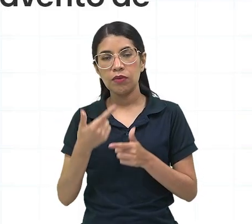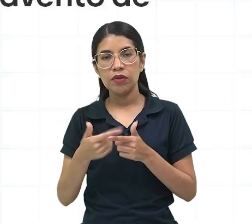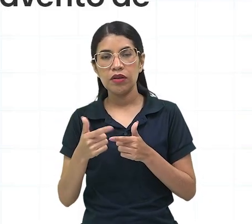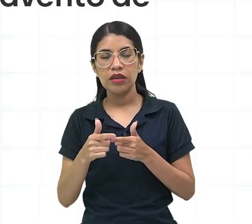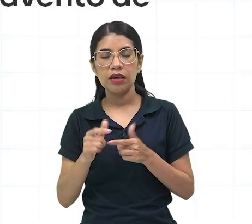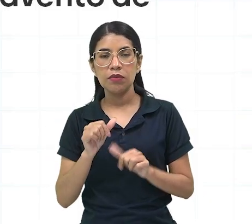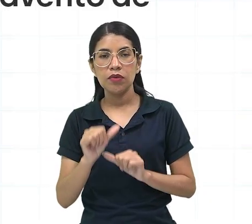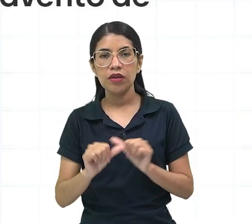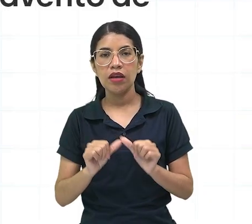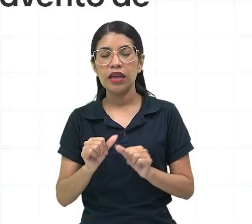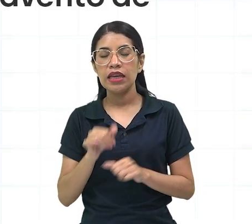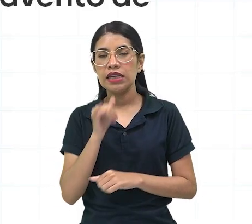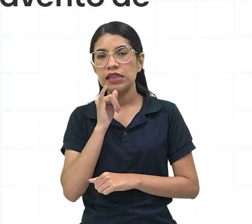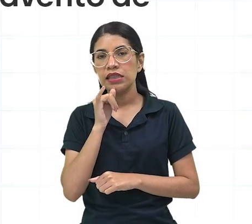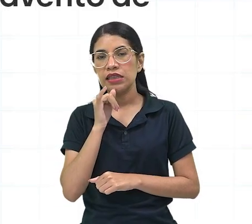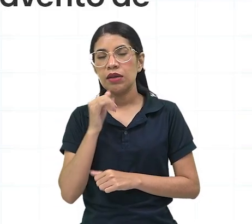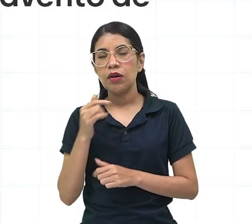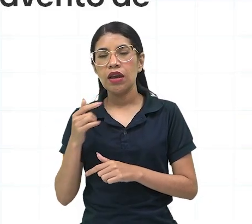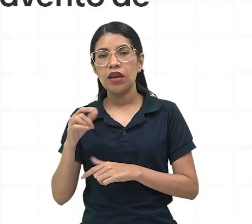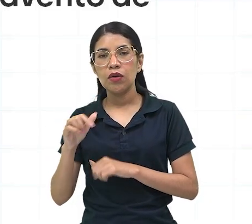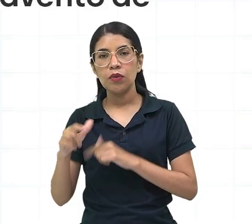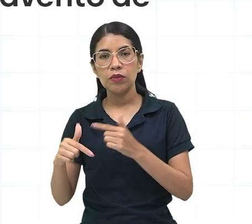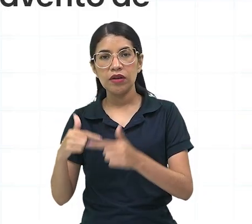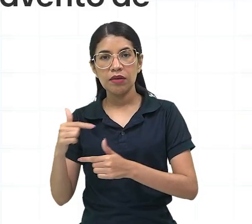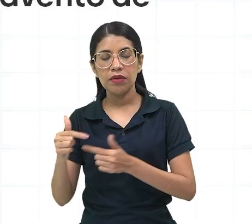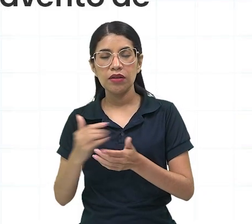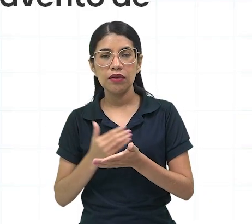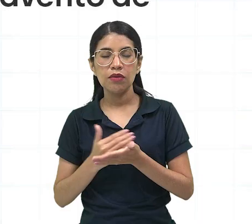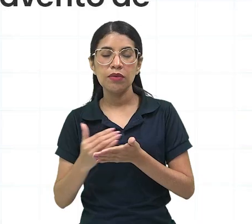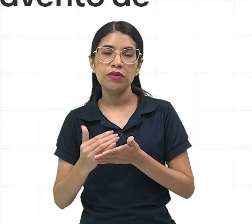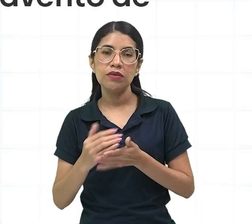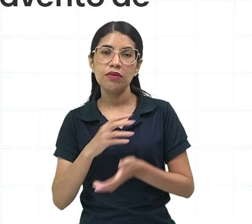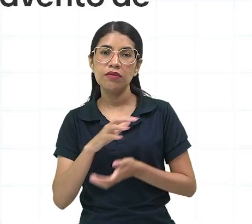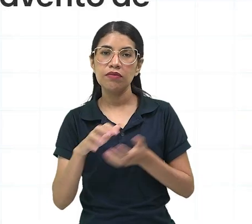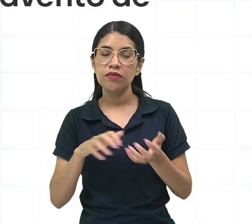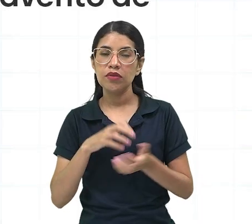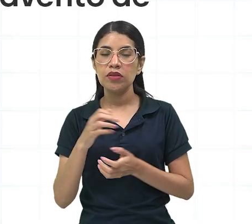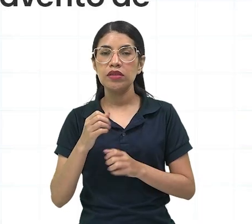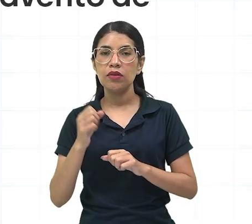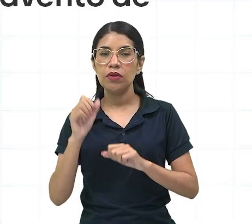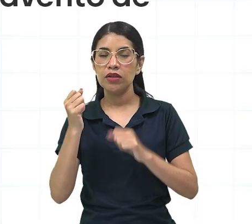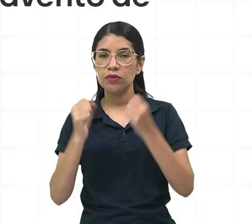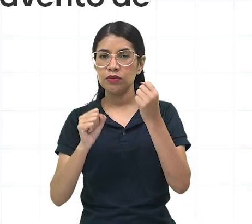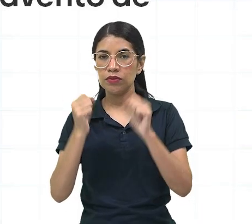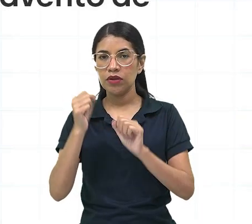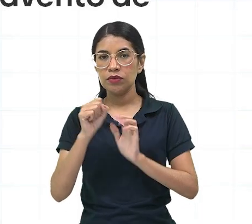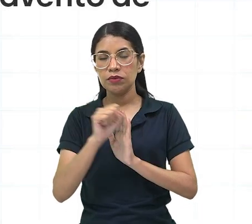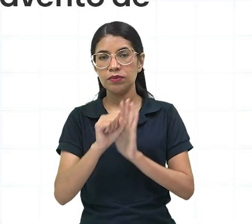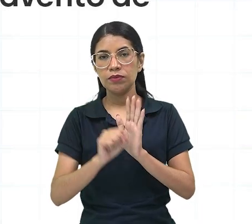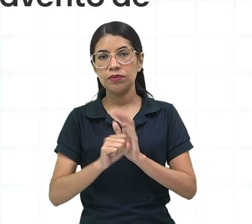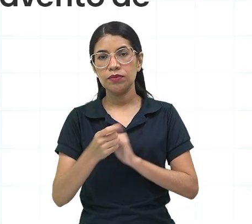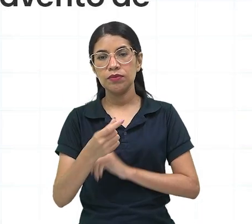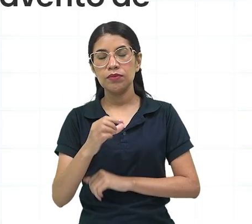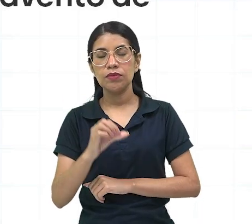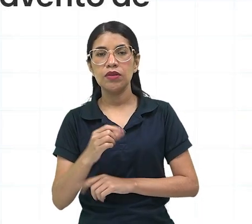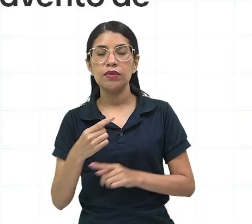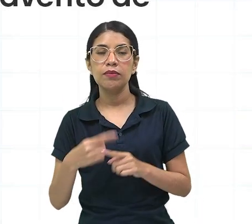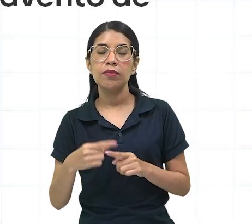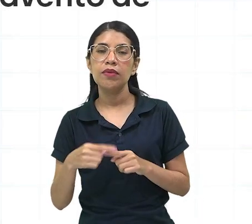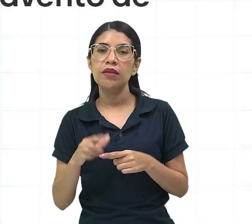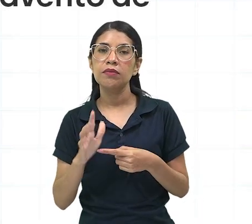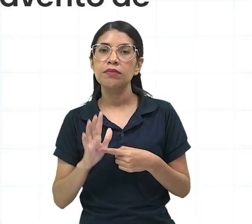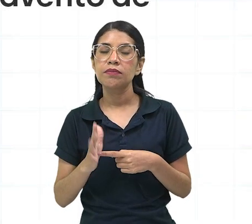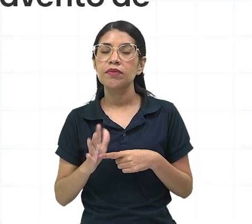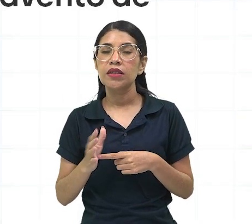de trabalho originadas pela Revolução Industrial iniciadas no século XVIII. Isso porque, com o advento de máquinas